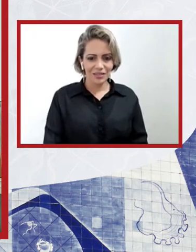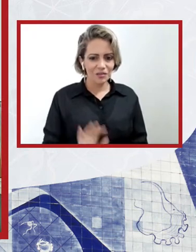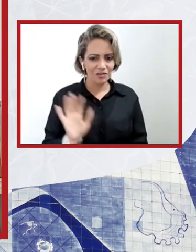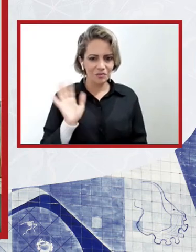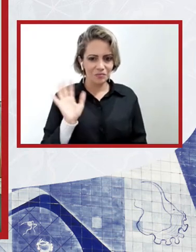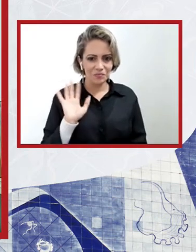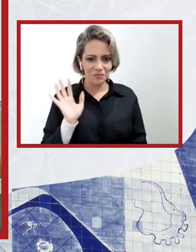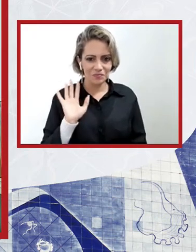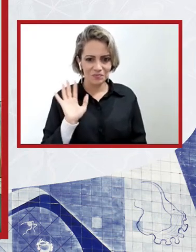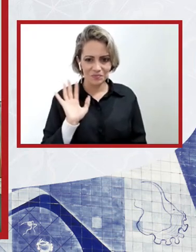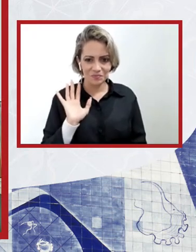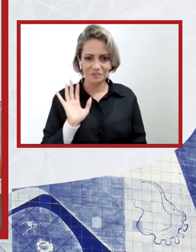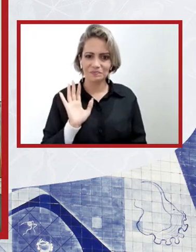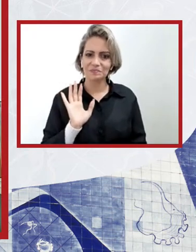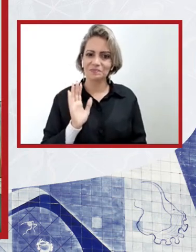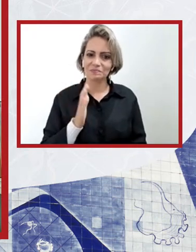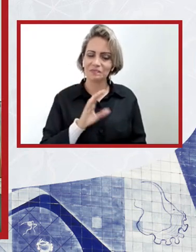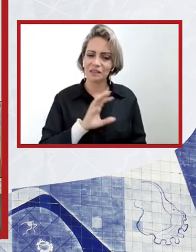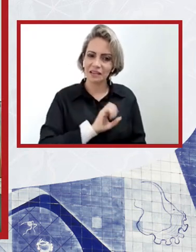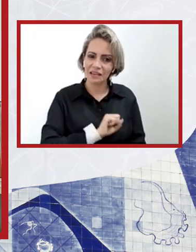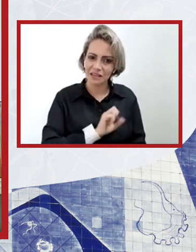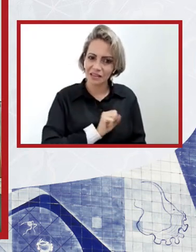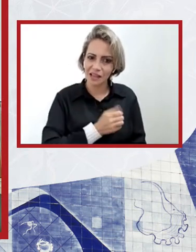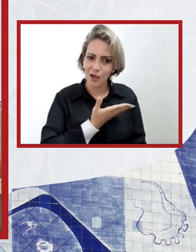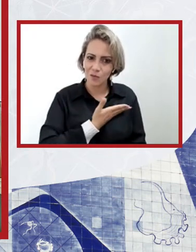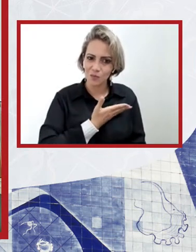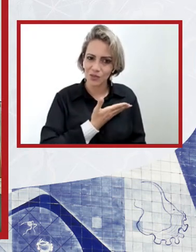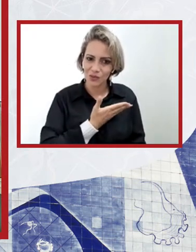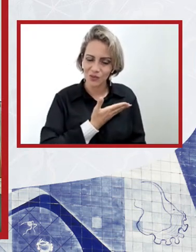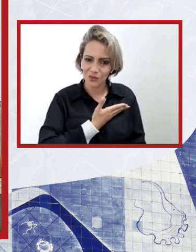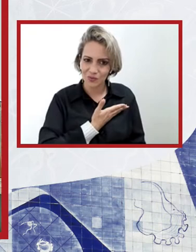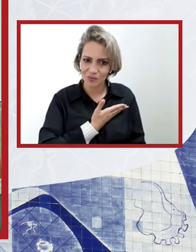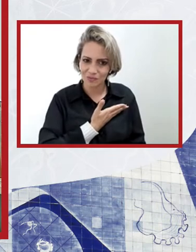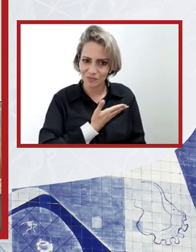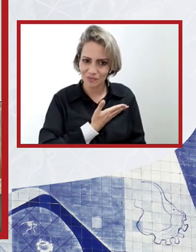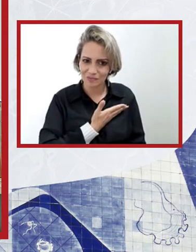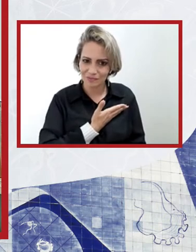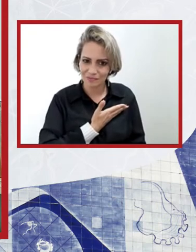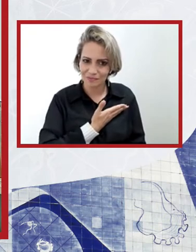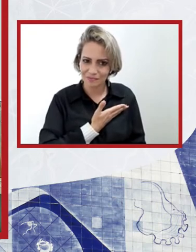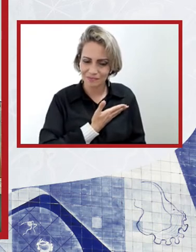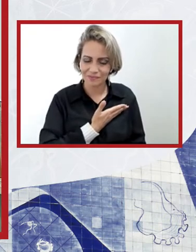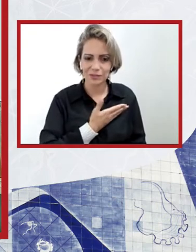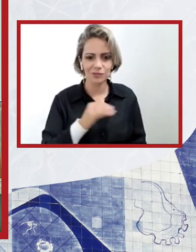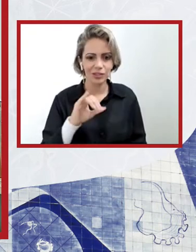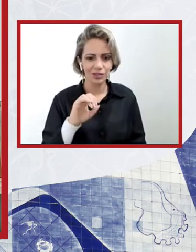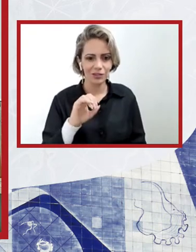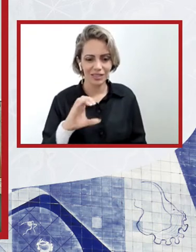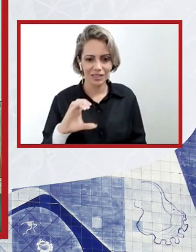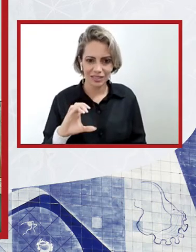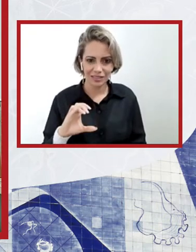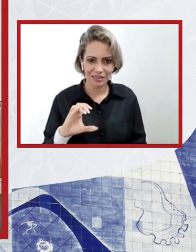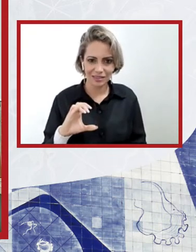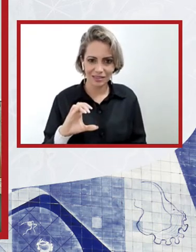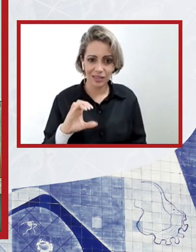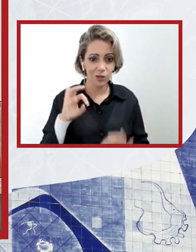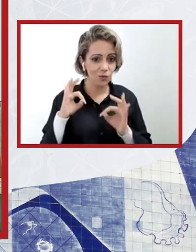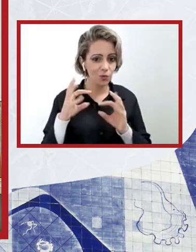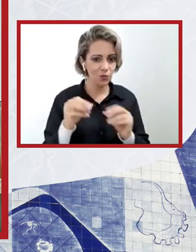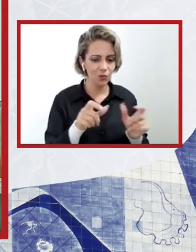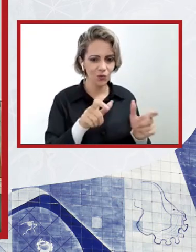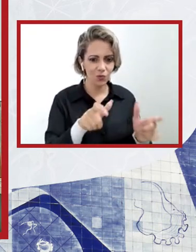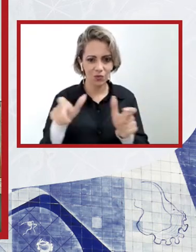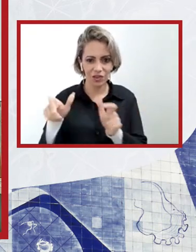minhas queridas, meus queridos amigos. Olá, pessoal do IBC, do IOC, de todas as entidades que estão